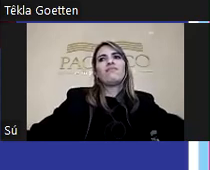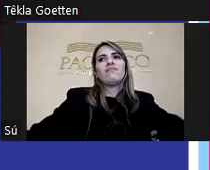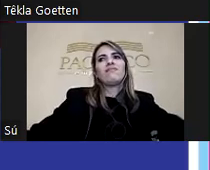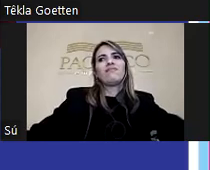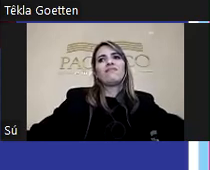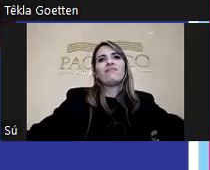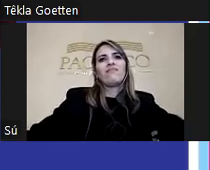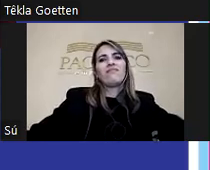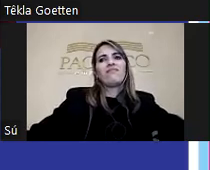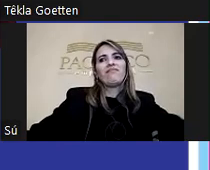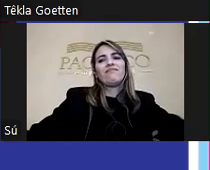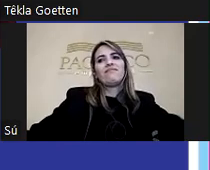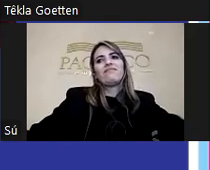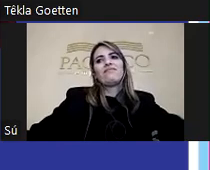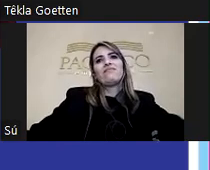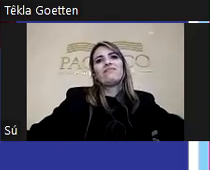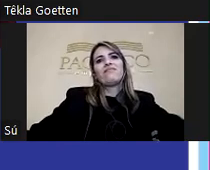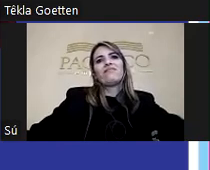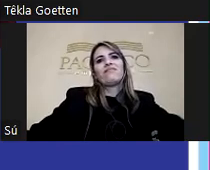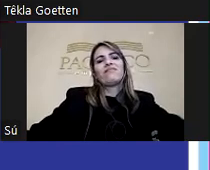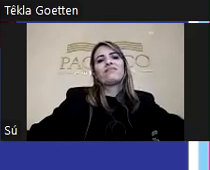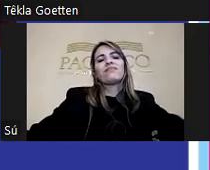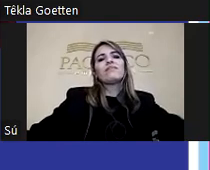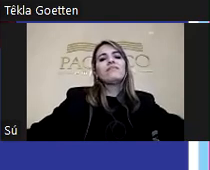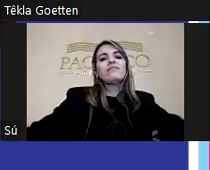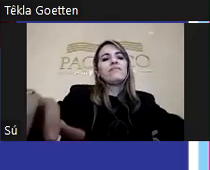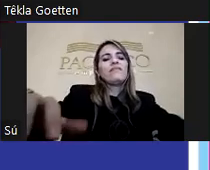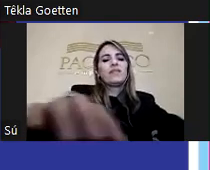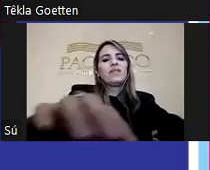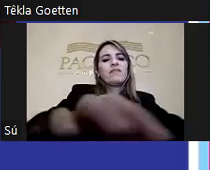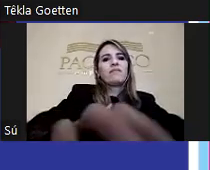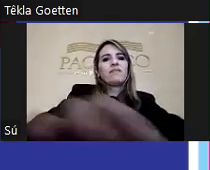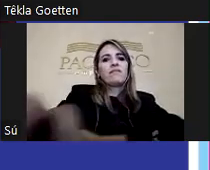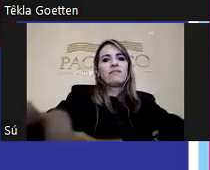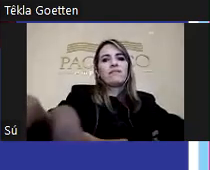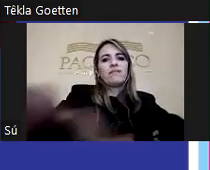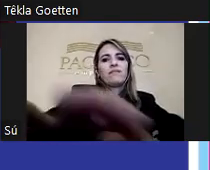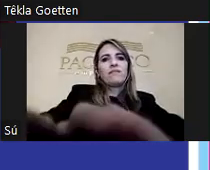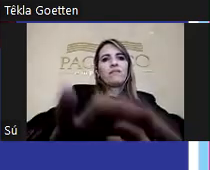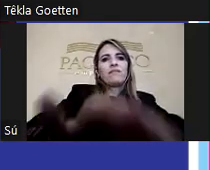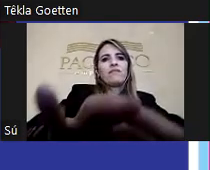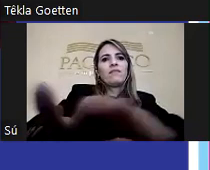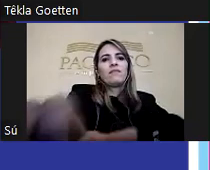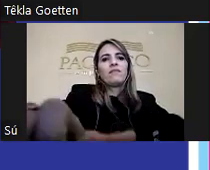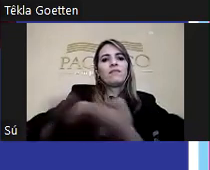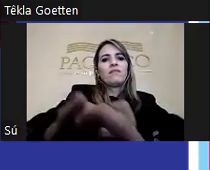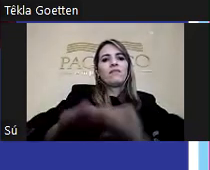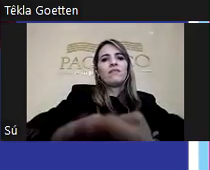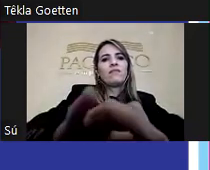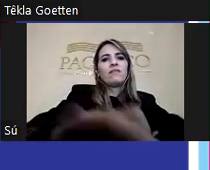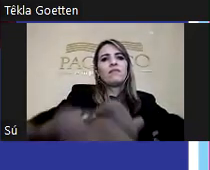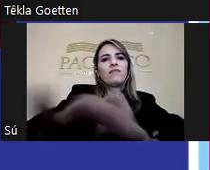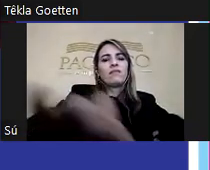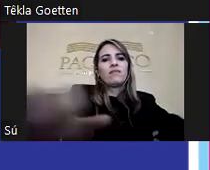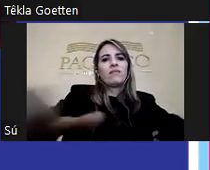naquele modelo que ele fez, né? Sim. E ele falou, olha só, eu fiz um pênis, né?